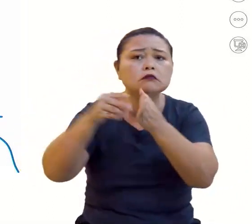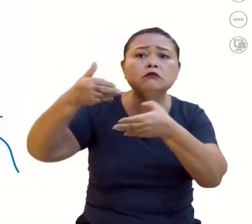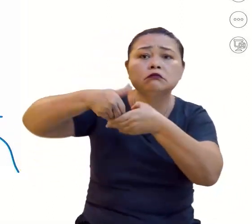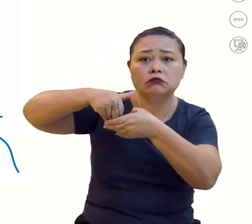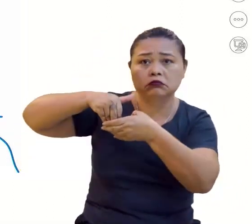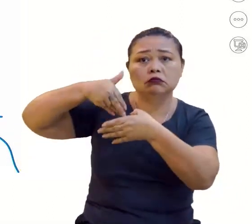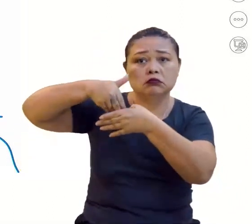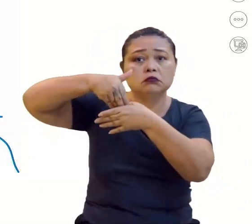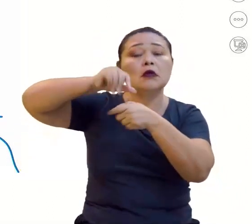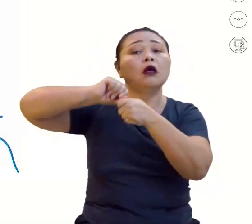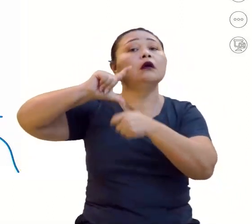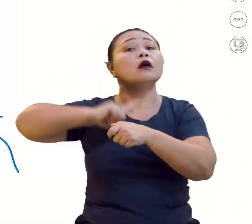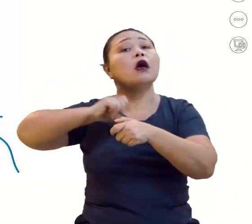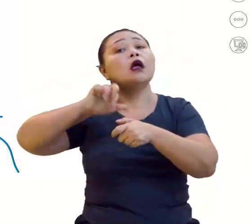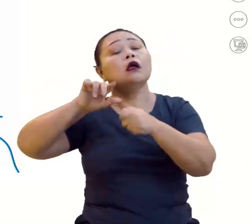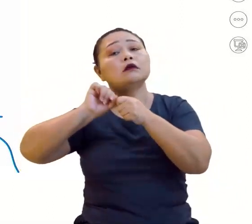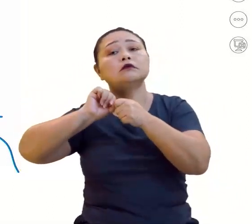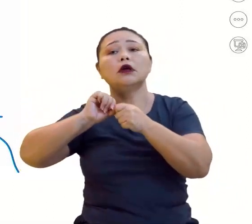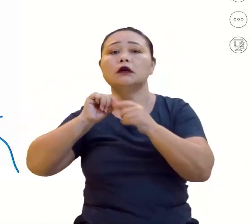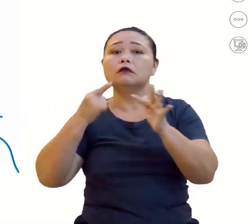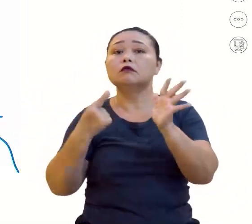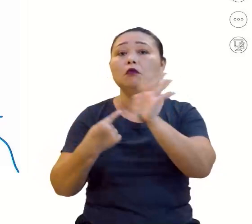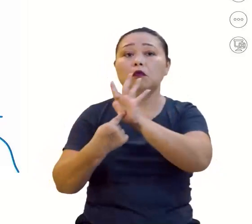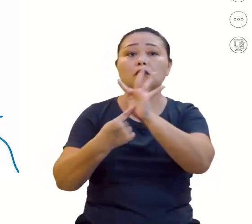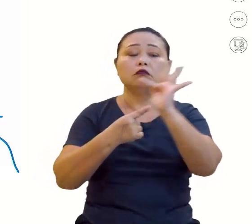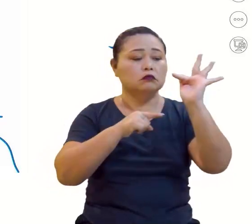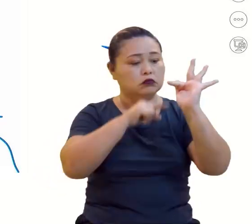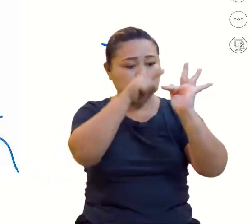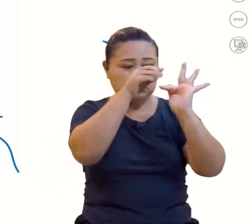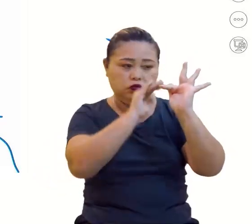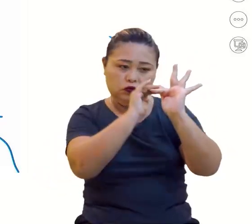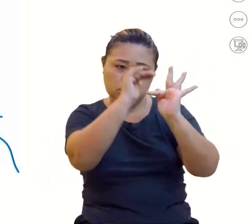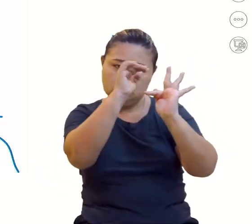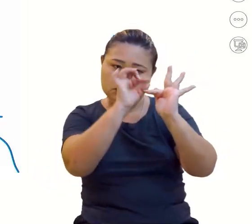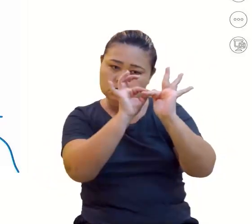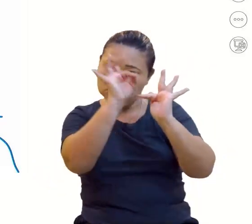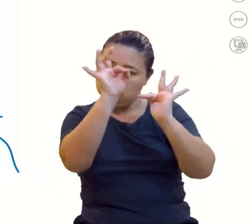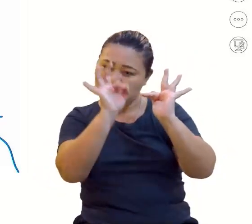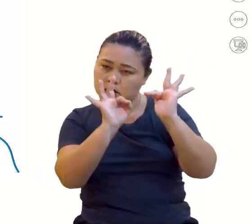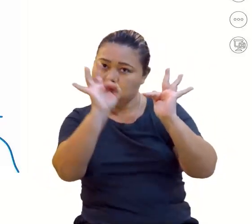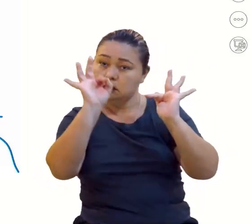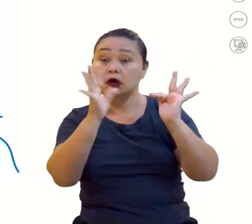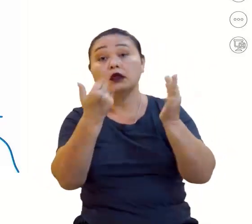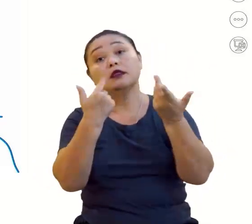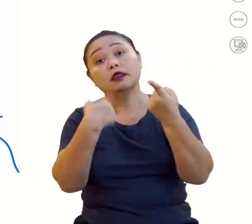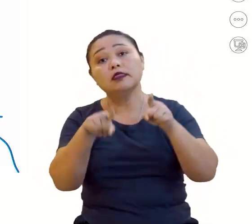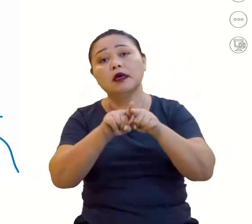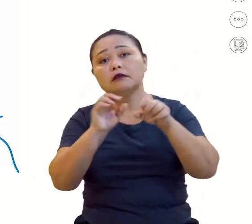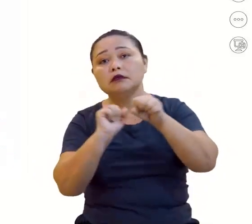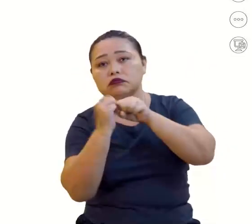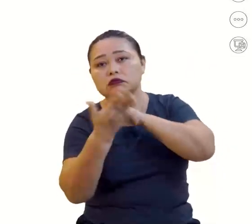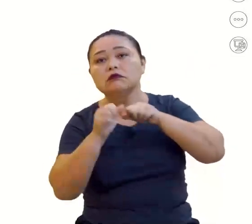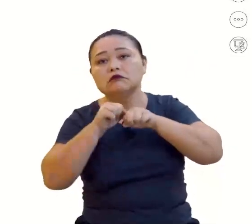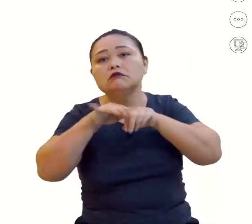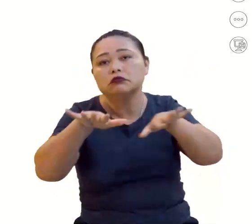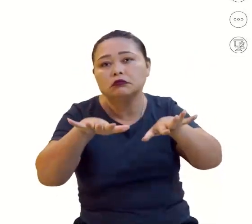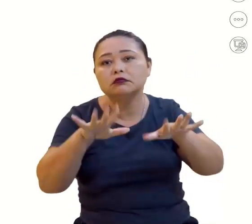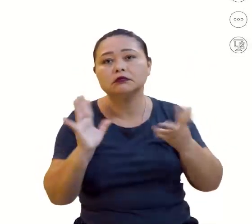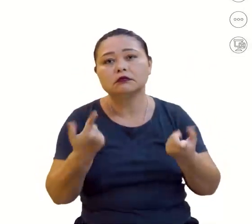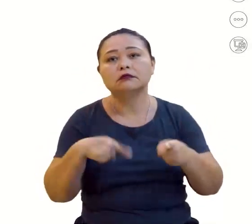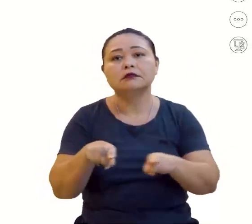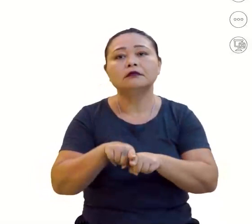eleições, geralmente mostram gráfico de linhas, assim como aí a propagação do Covid, né? Isso. Beleza,